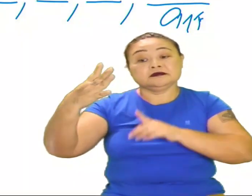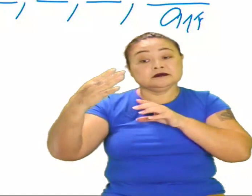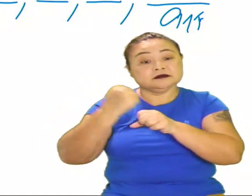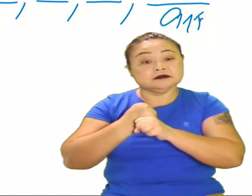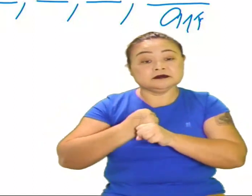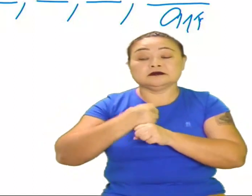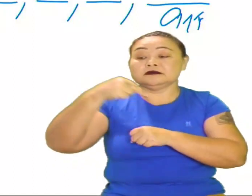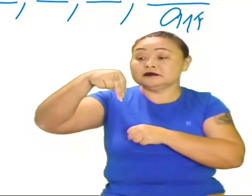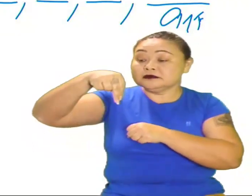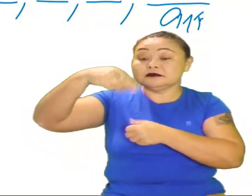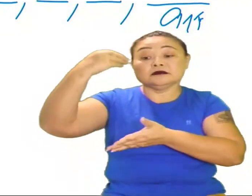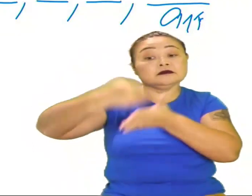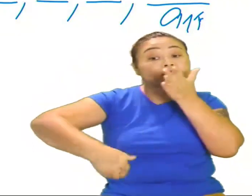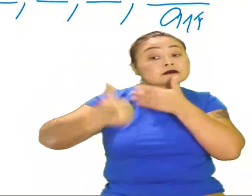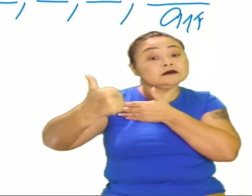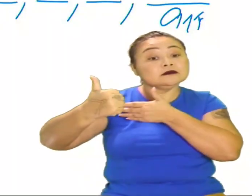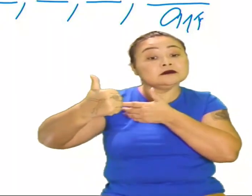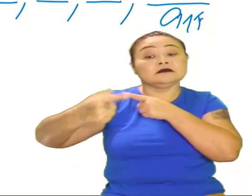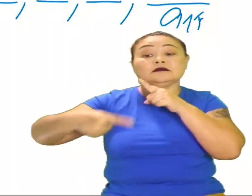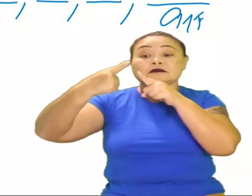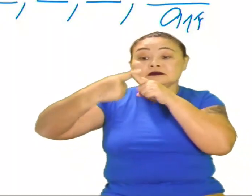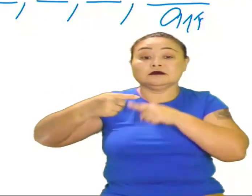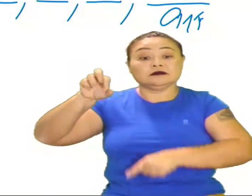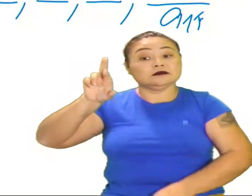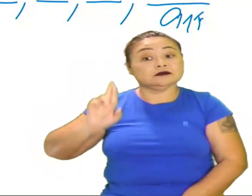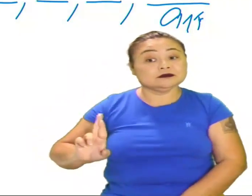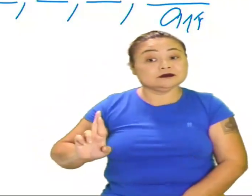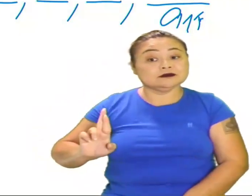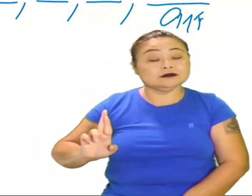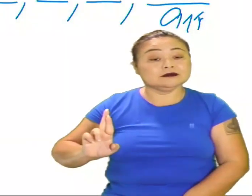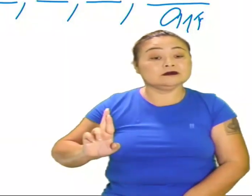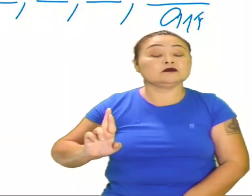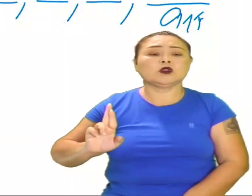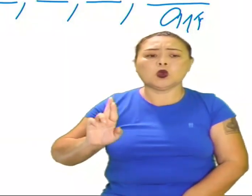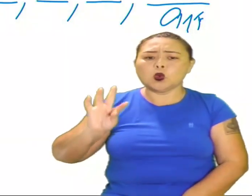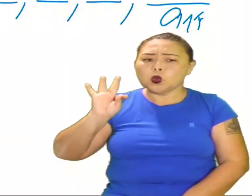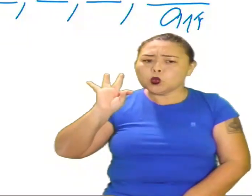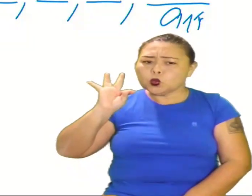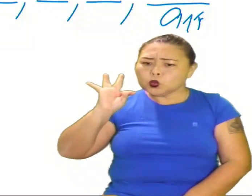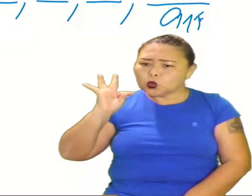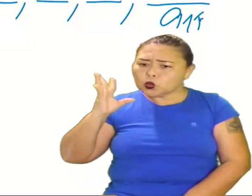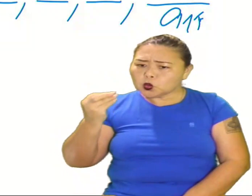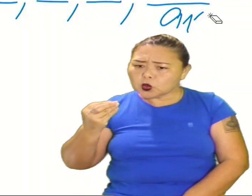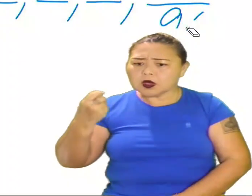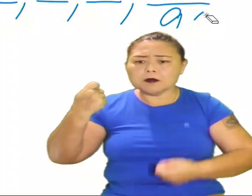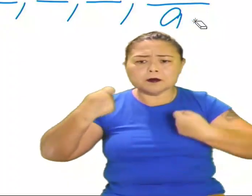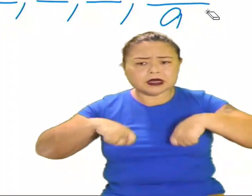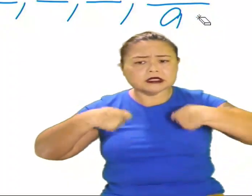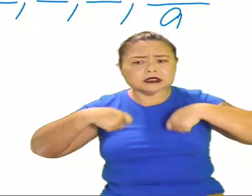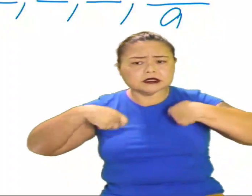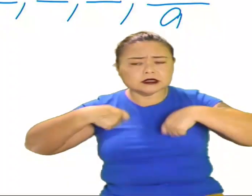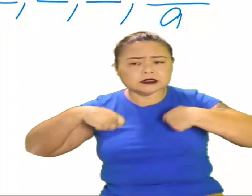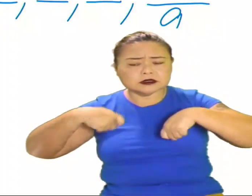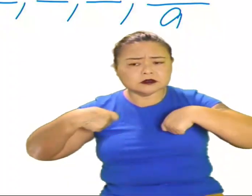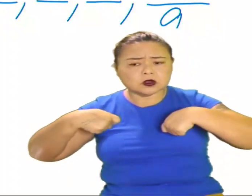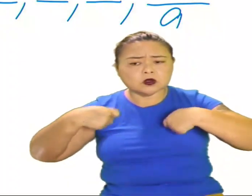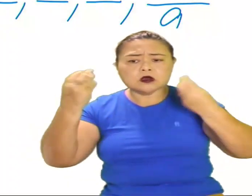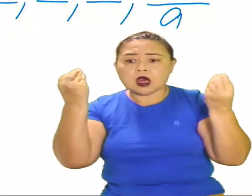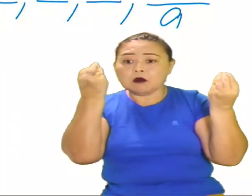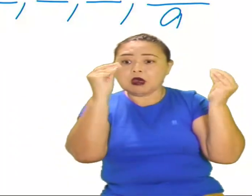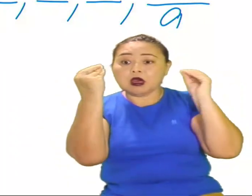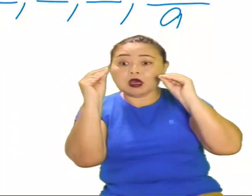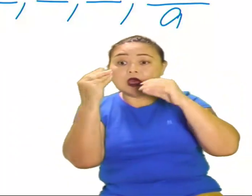N menos 1 vezes a razão. Aí eles perguntam, toda vez a gente precisa colocar